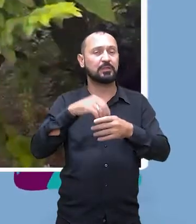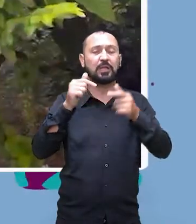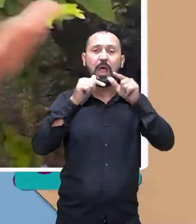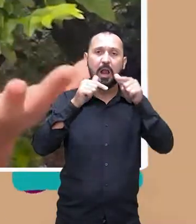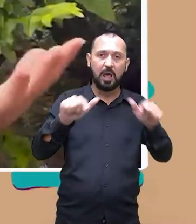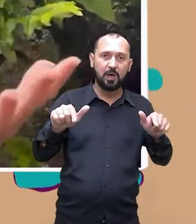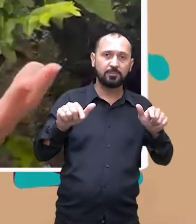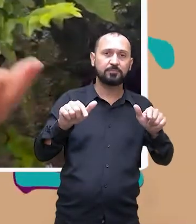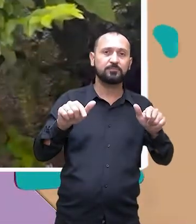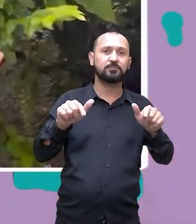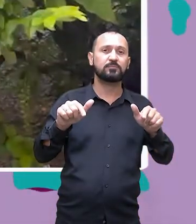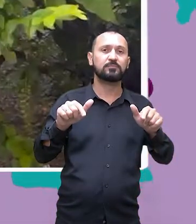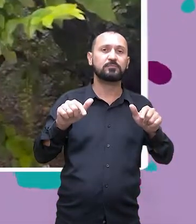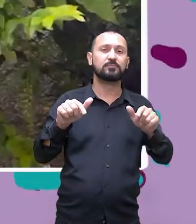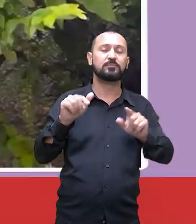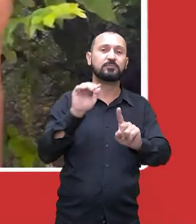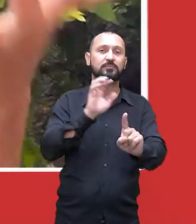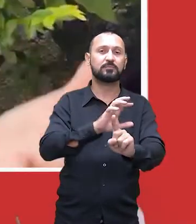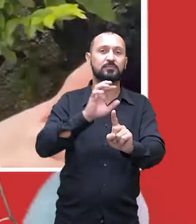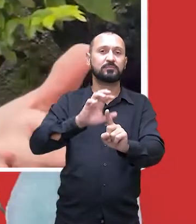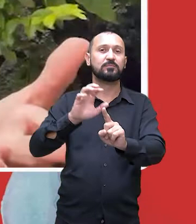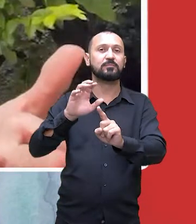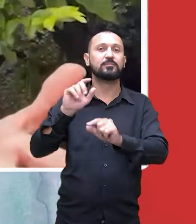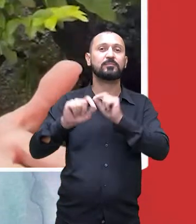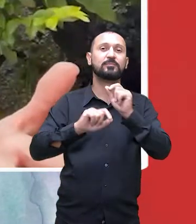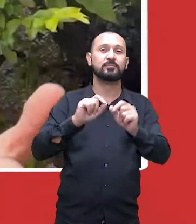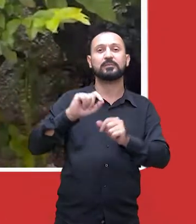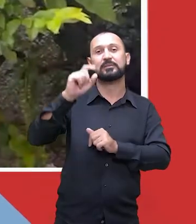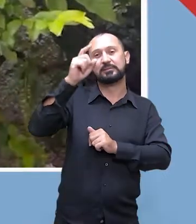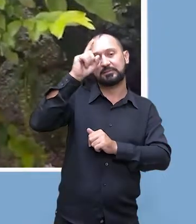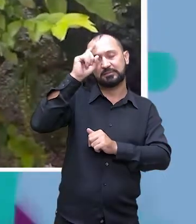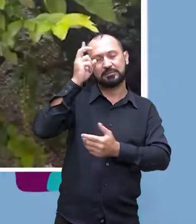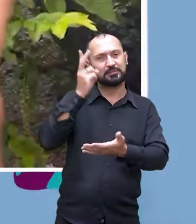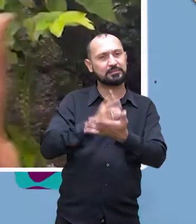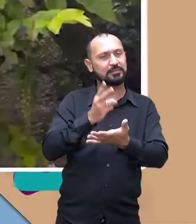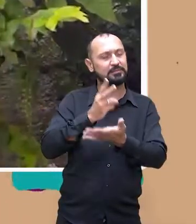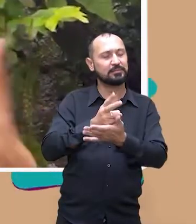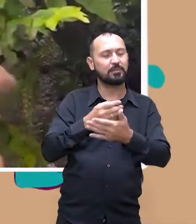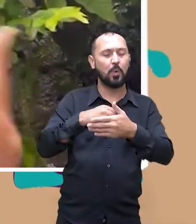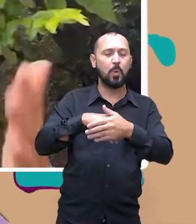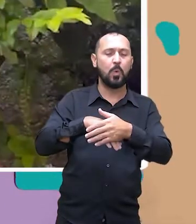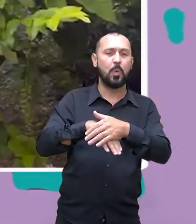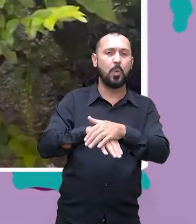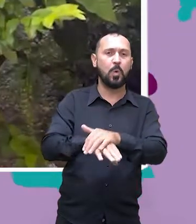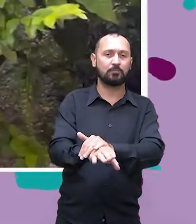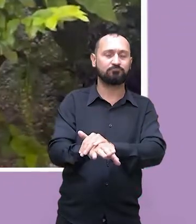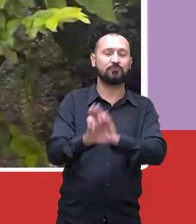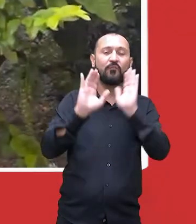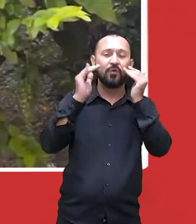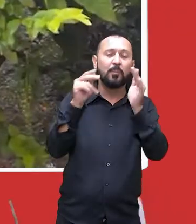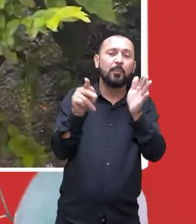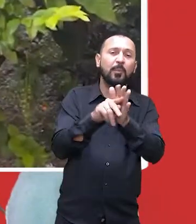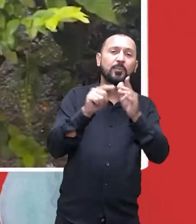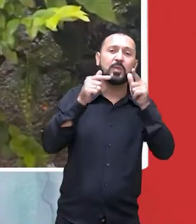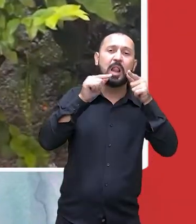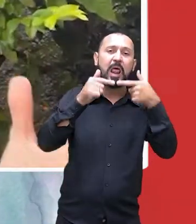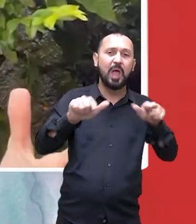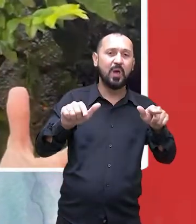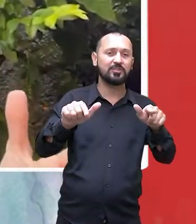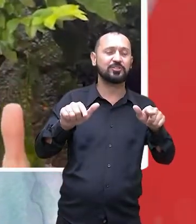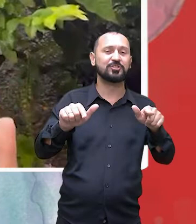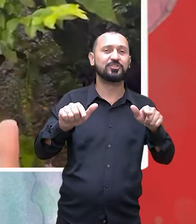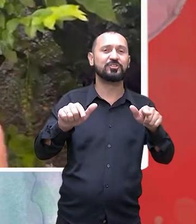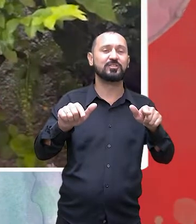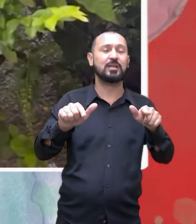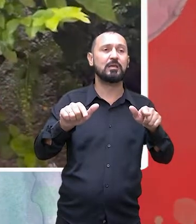mais absorvidas já pela nossa cultura, como por exemplo a música, né, que mais naturalmente consegue ter uma resposta